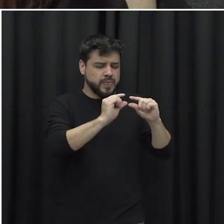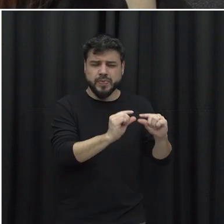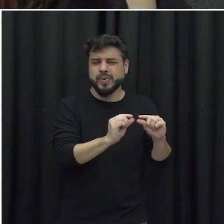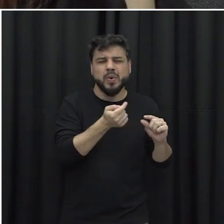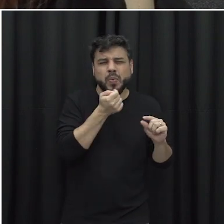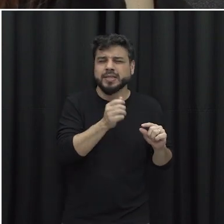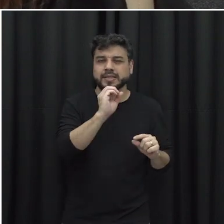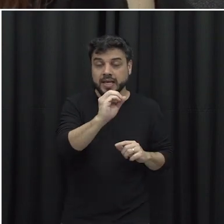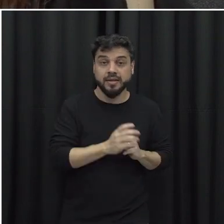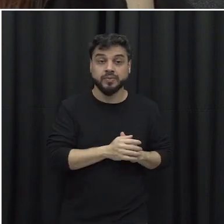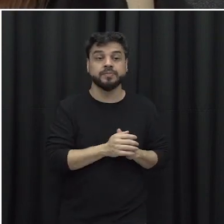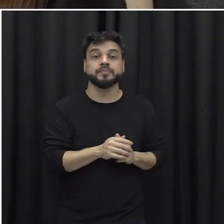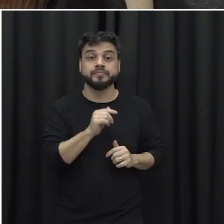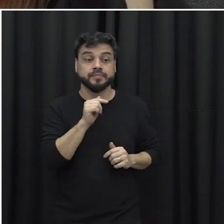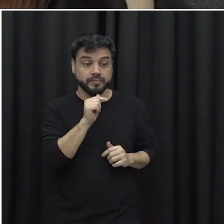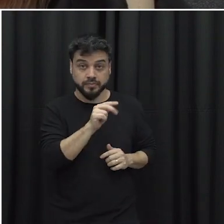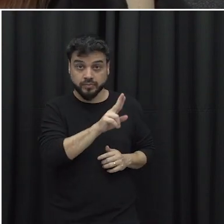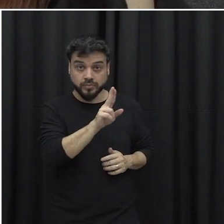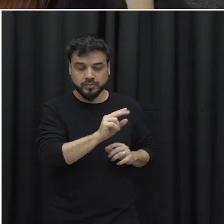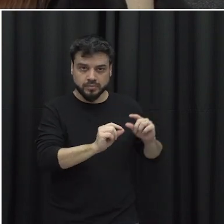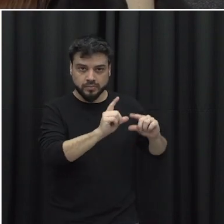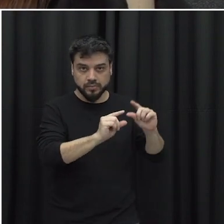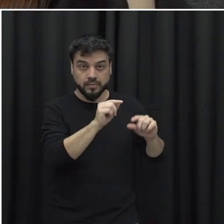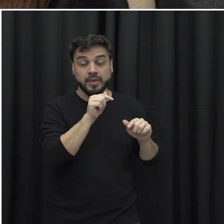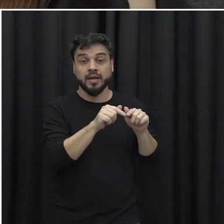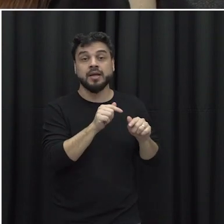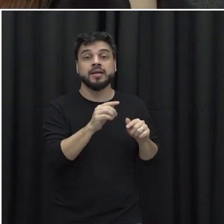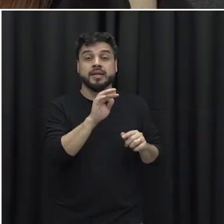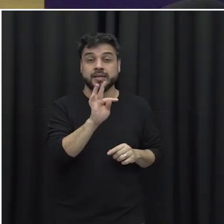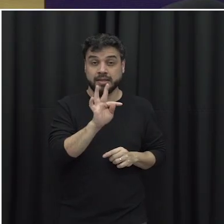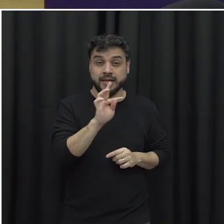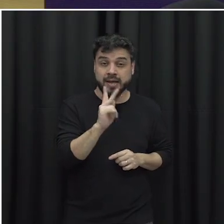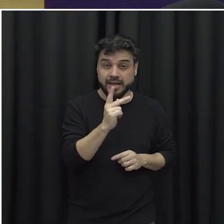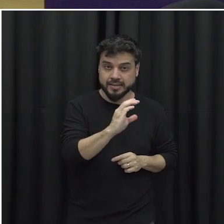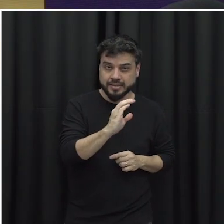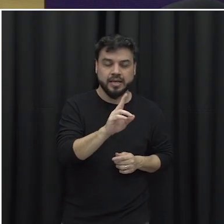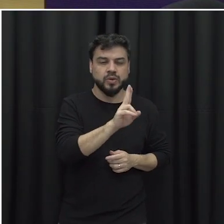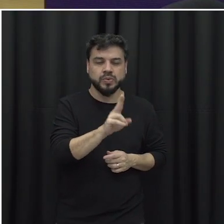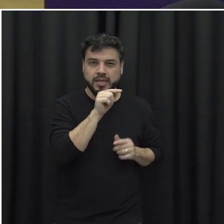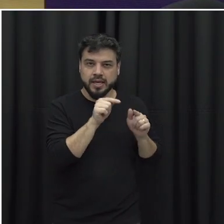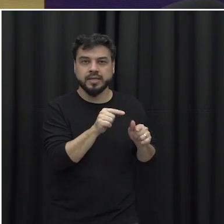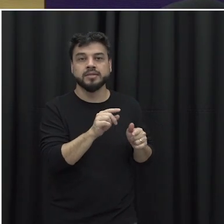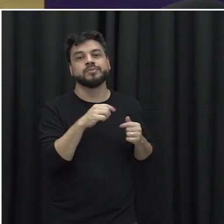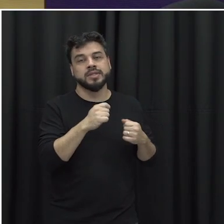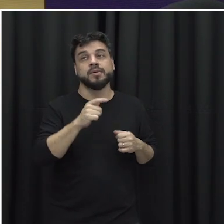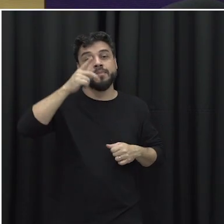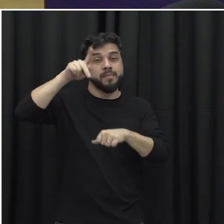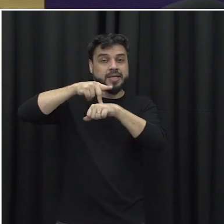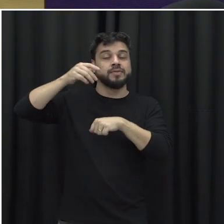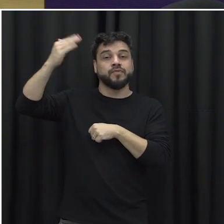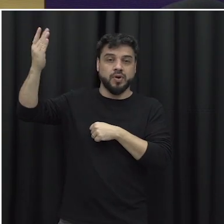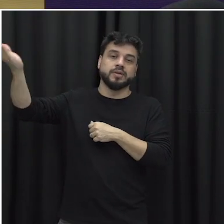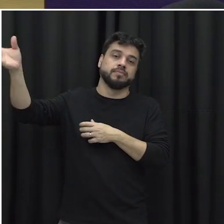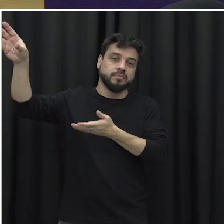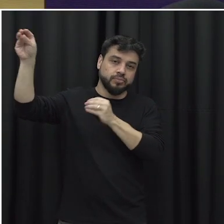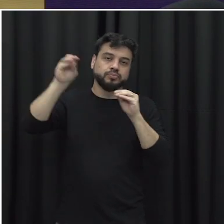possível fazer quando há necessidade de usar o THC junto ou a importação direta. Existem várias empresas que fazem essa importação, então é só